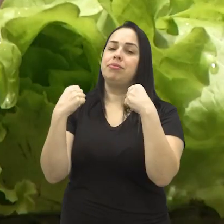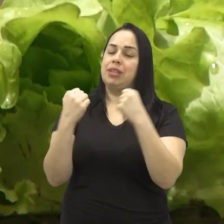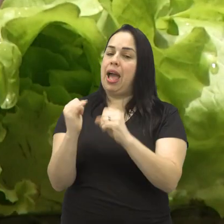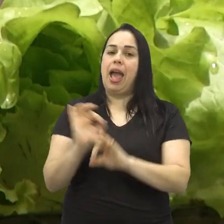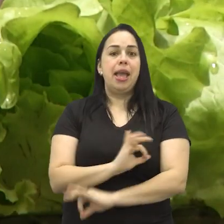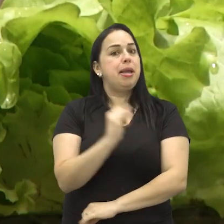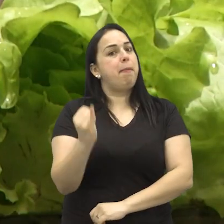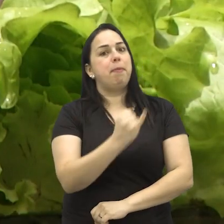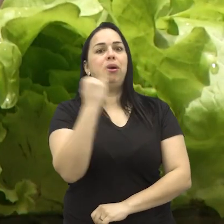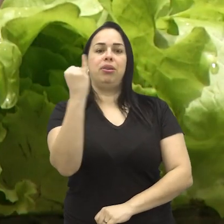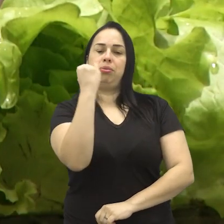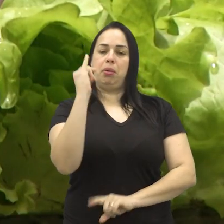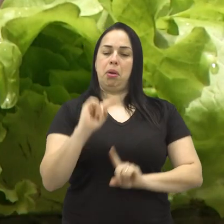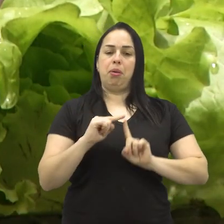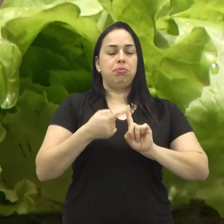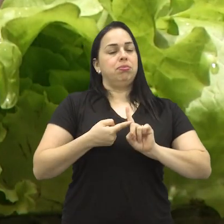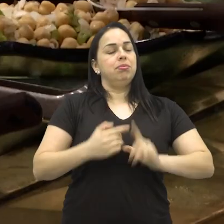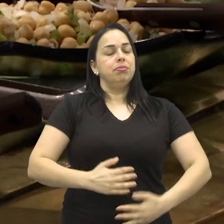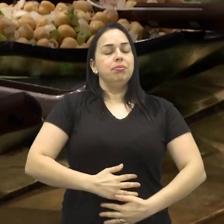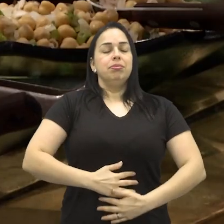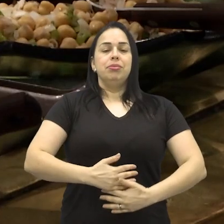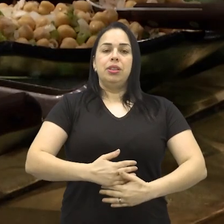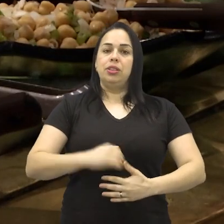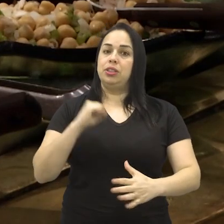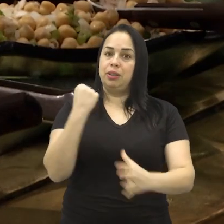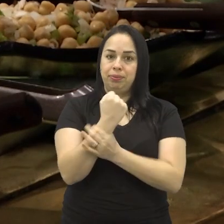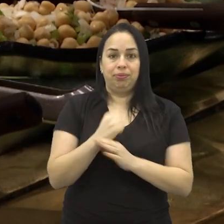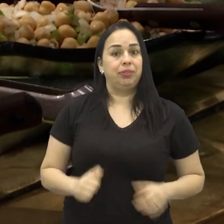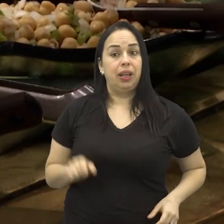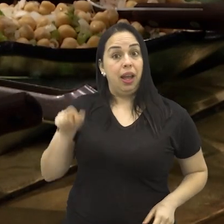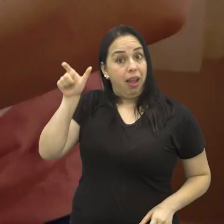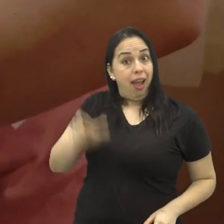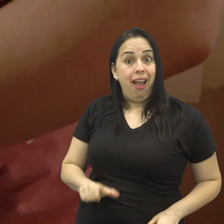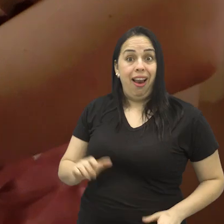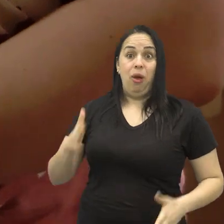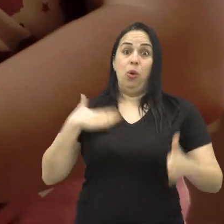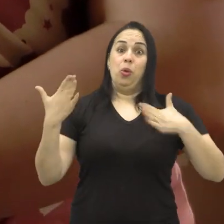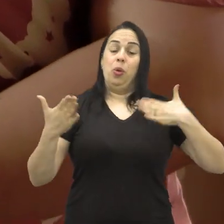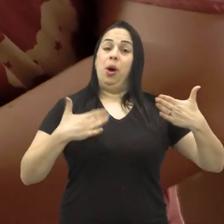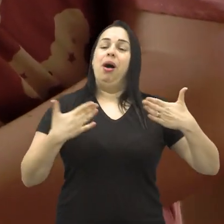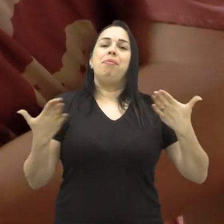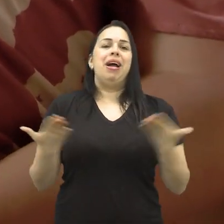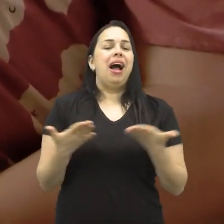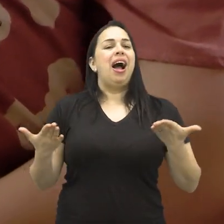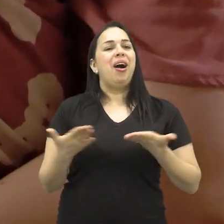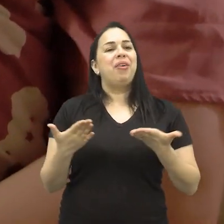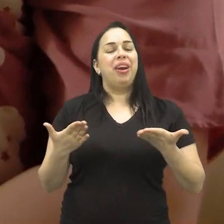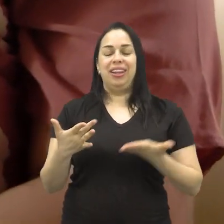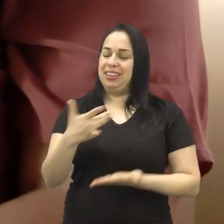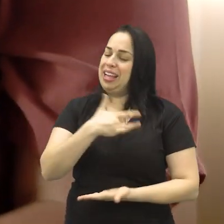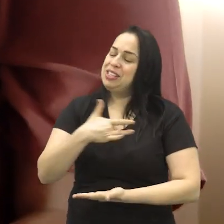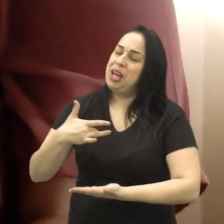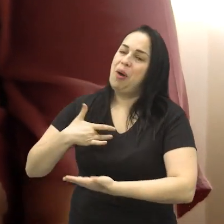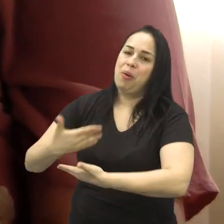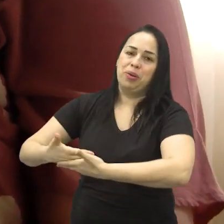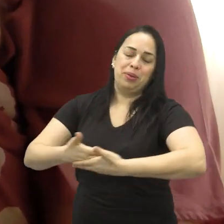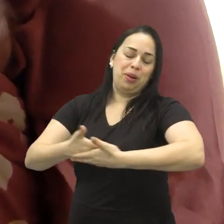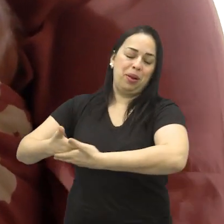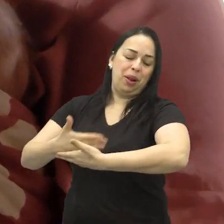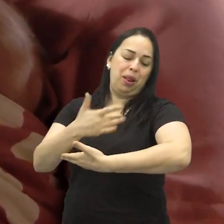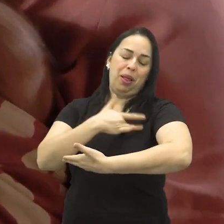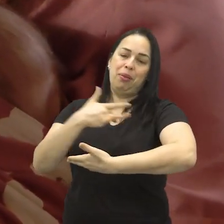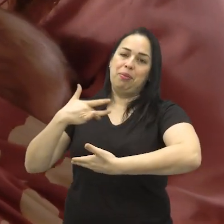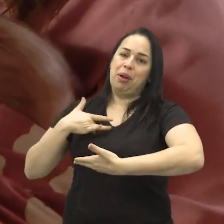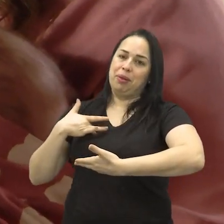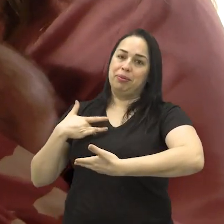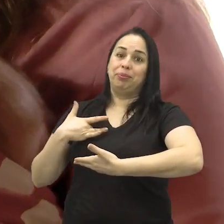uma dieta balanceada são essenciais para uma gestação segura. Depois do susto, a Lisier está bem cheia de